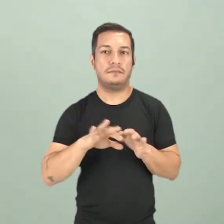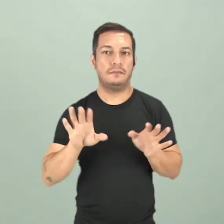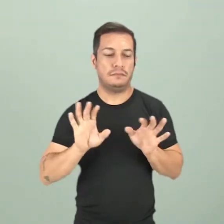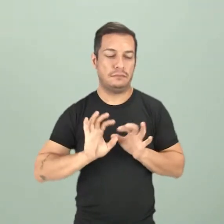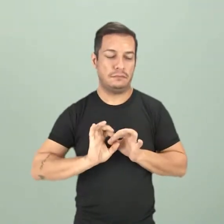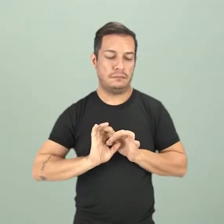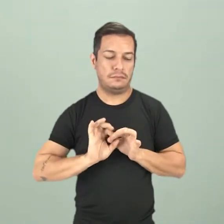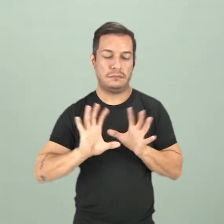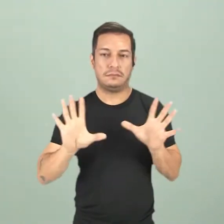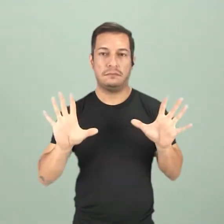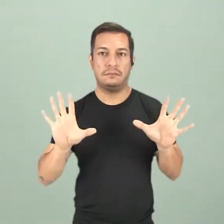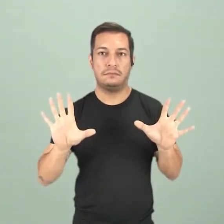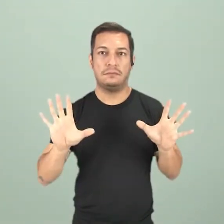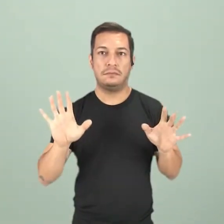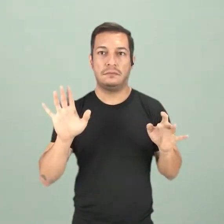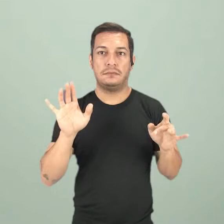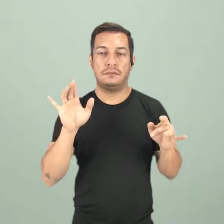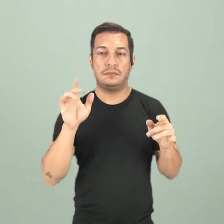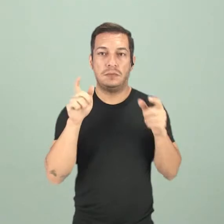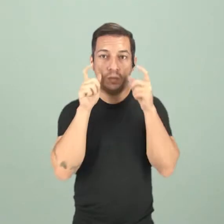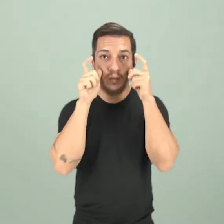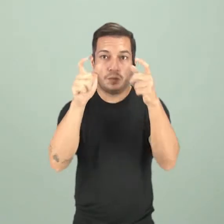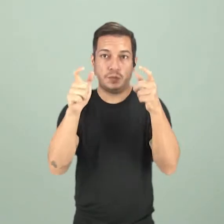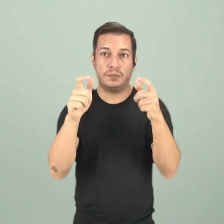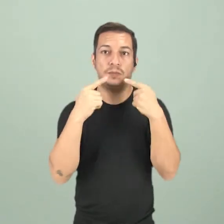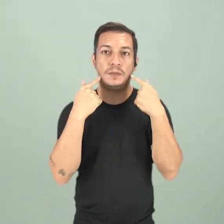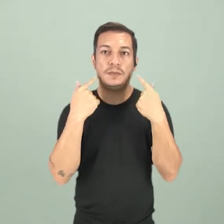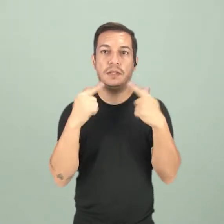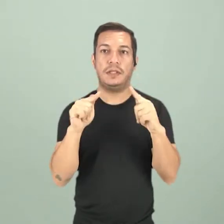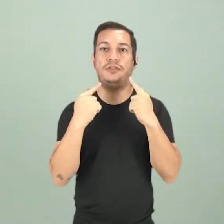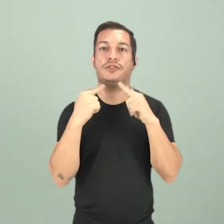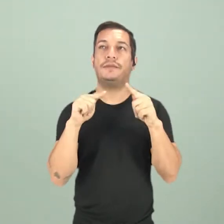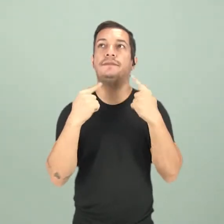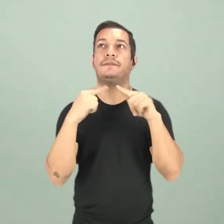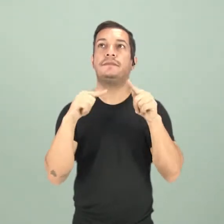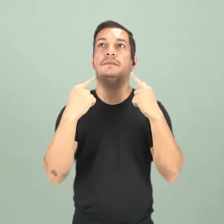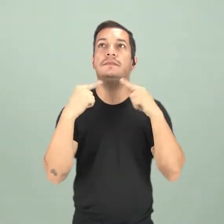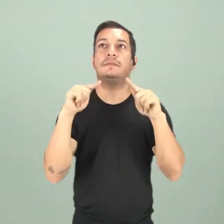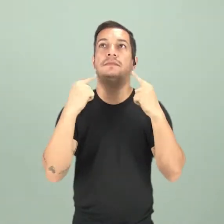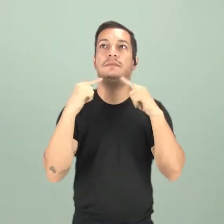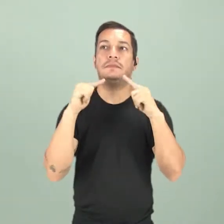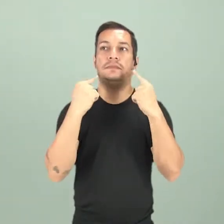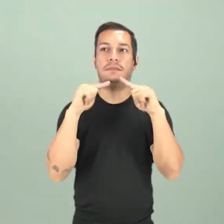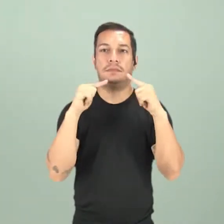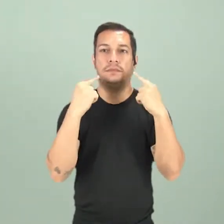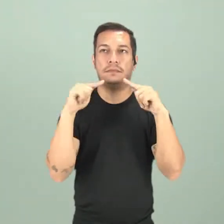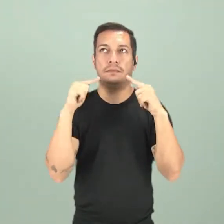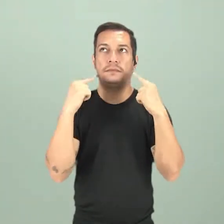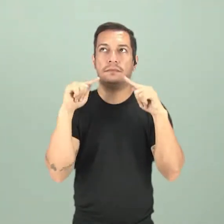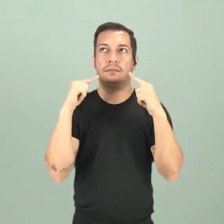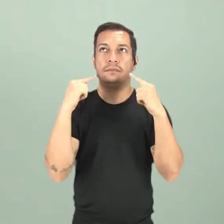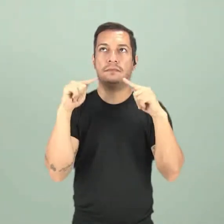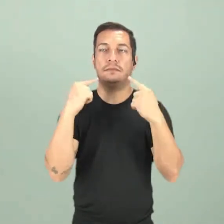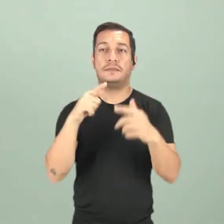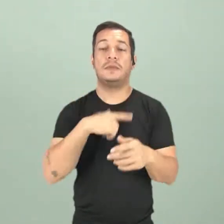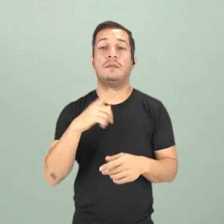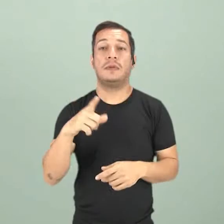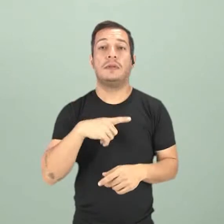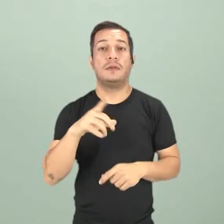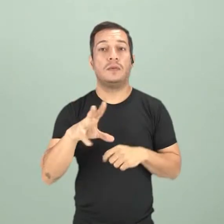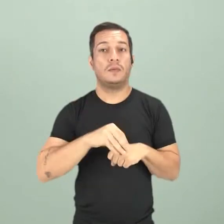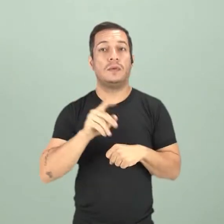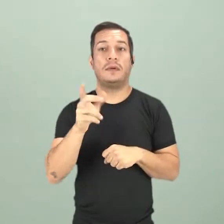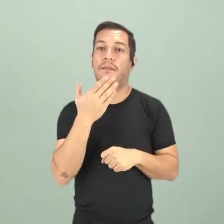desapegada de intenções críticas, e sim para usufruir melhor da palavra e